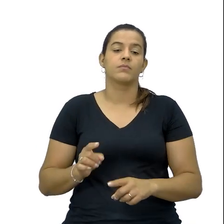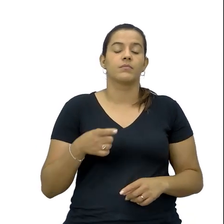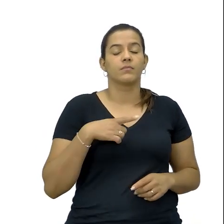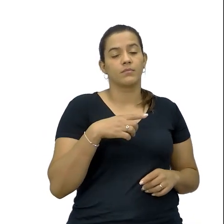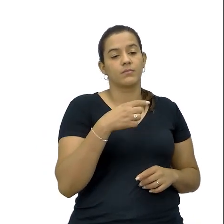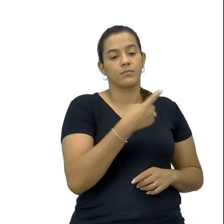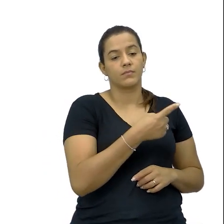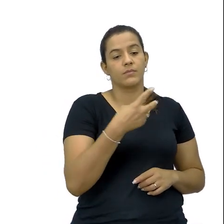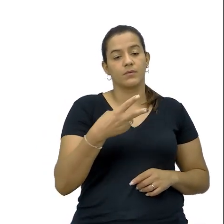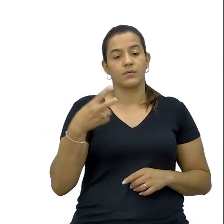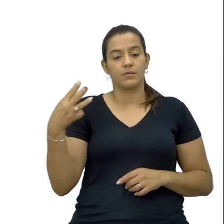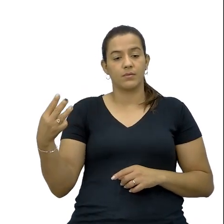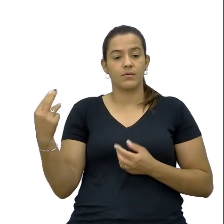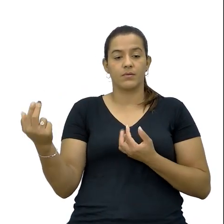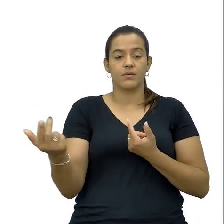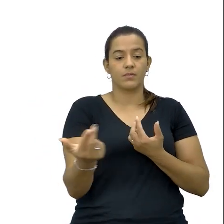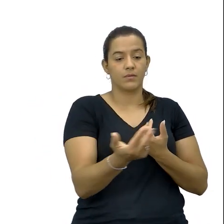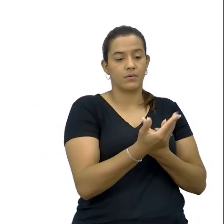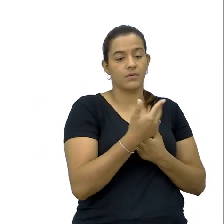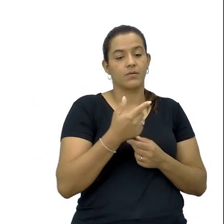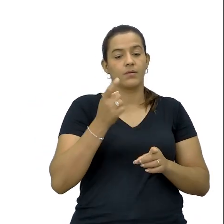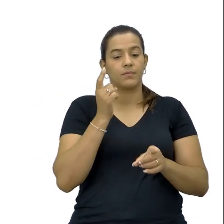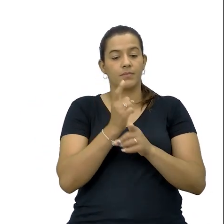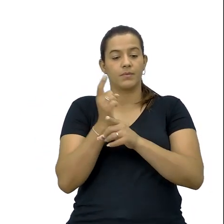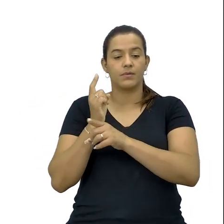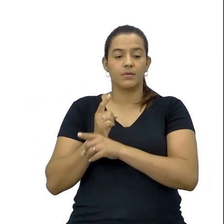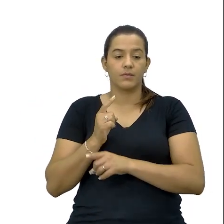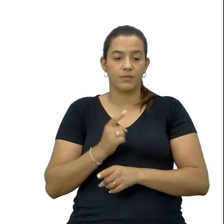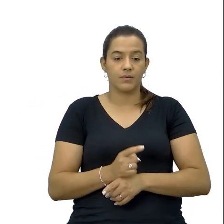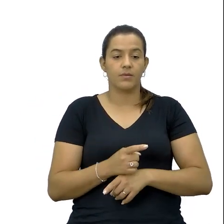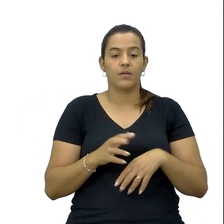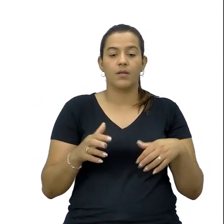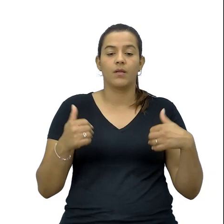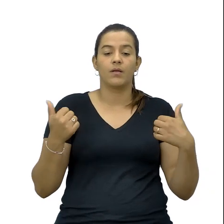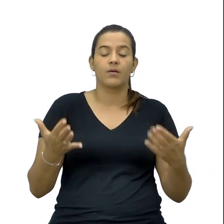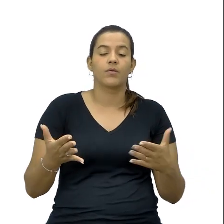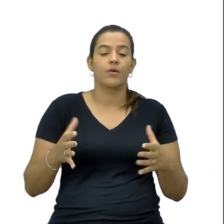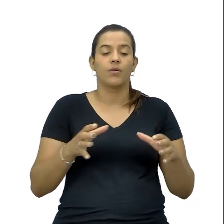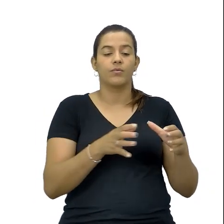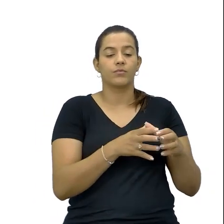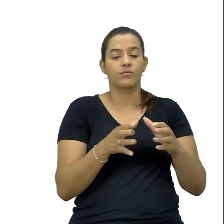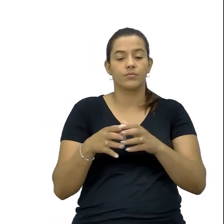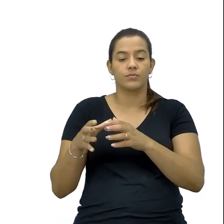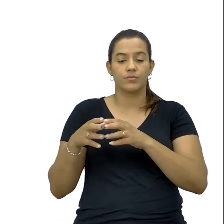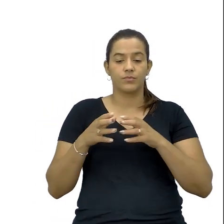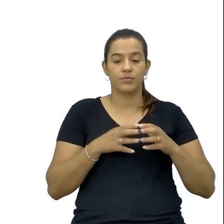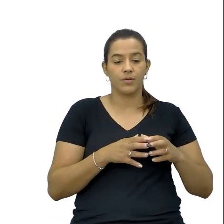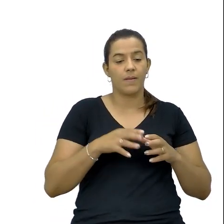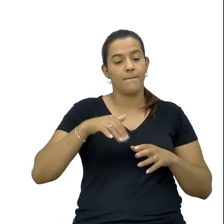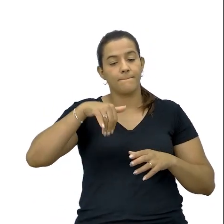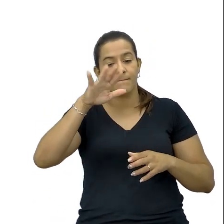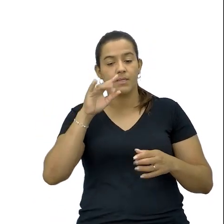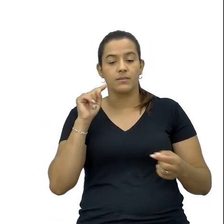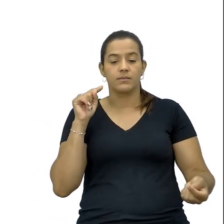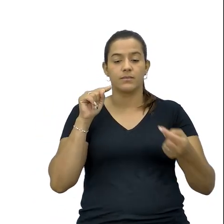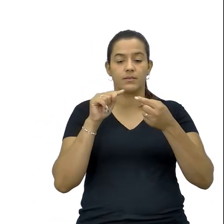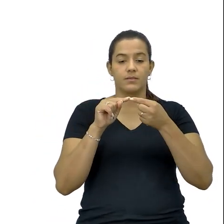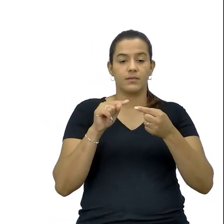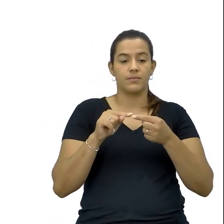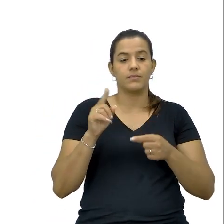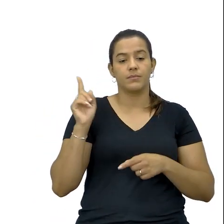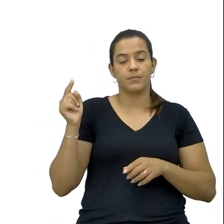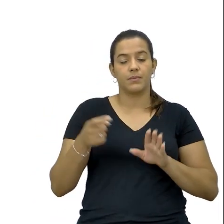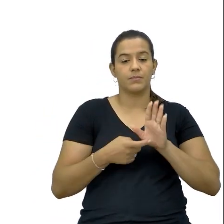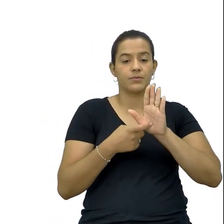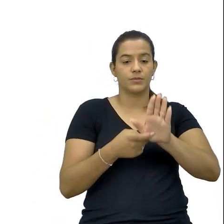na cabana 3 é a mesma. Então, eles têm que localizar aí qual é o conjunto de bolinhas mais adequados para